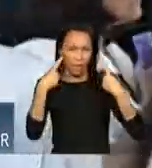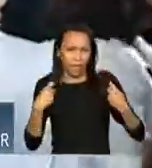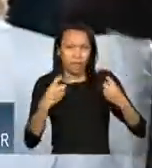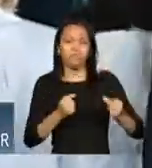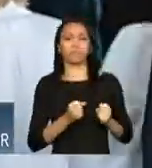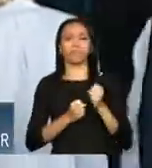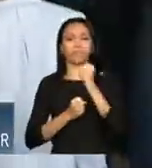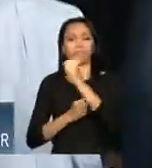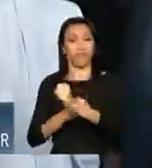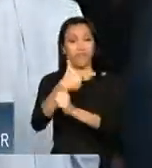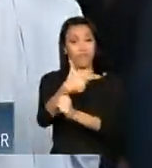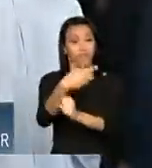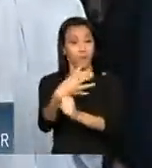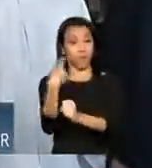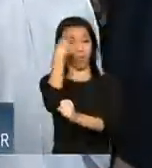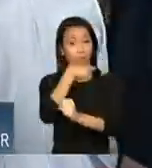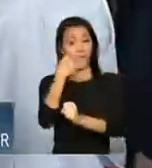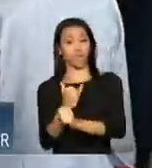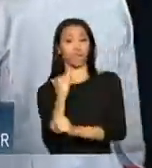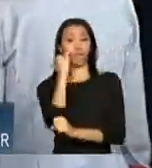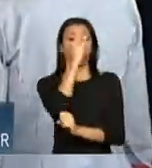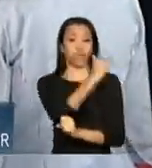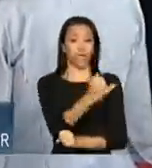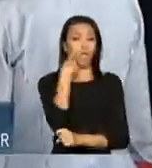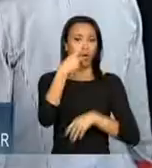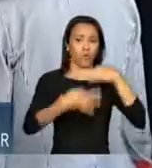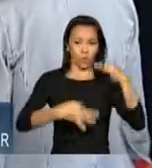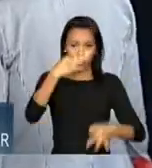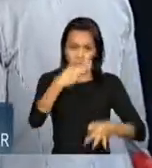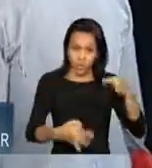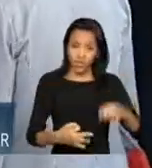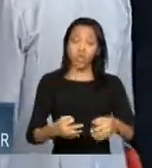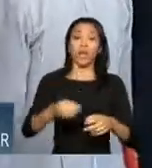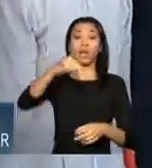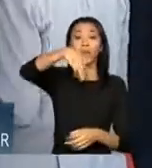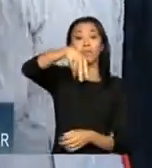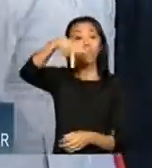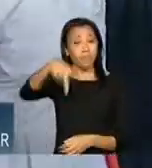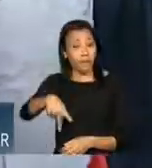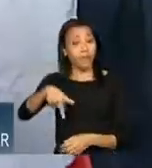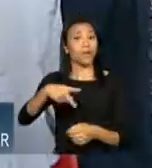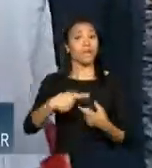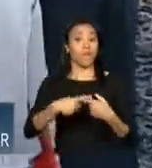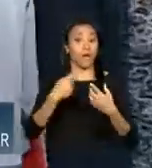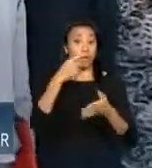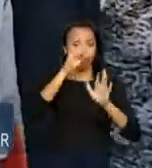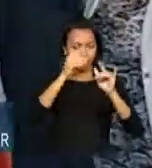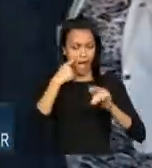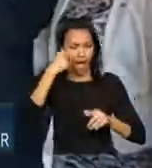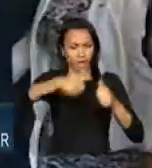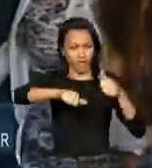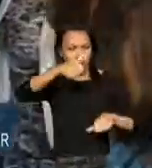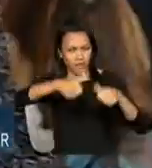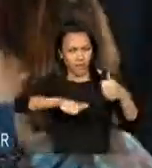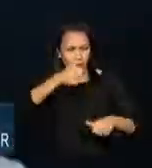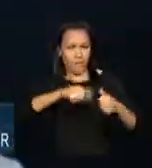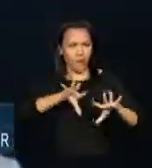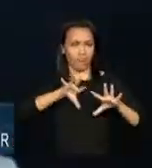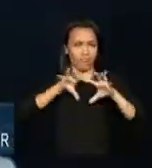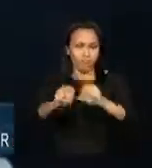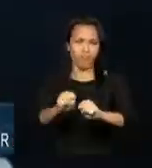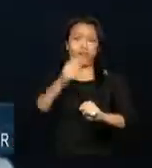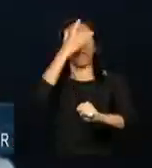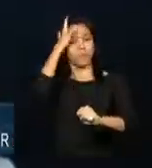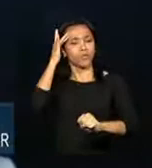24 horas ao juiz e ao Ministério Público para análise imediata dos requerimentos da prisão preventiva do